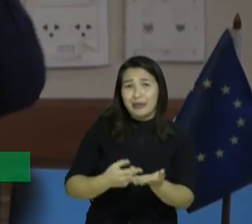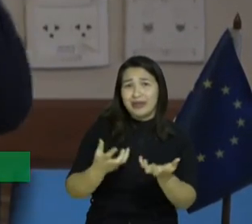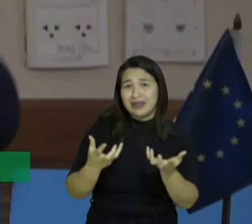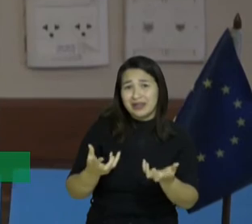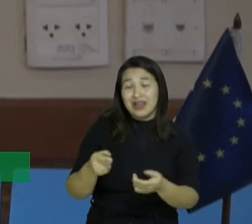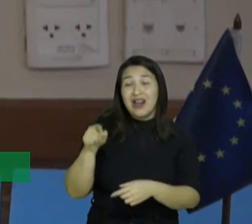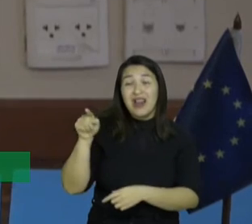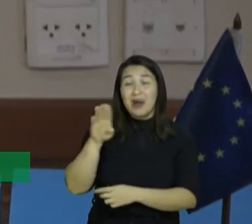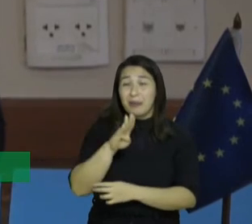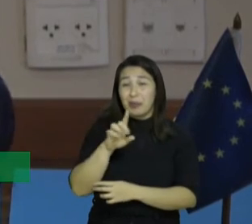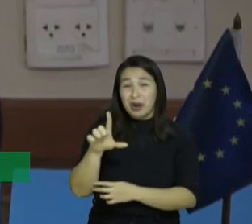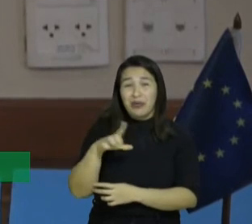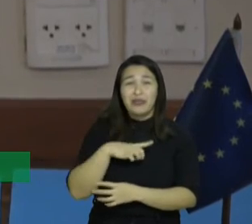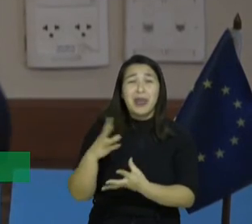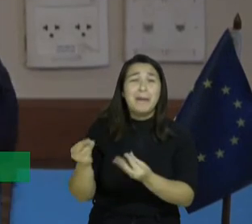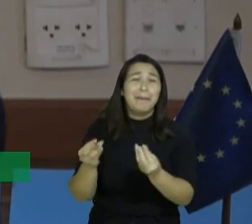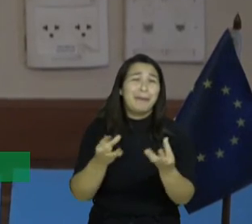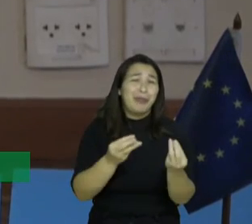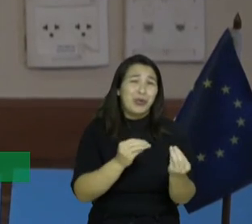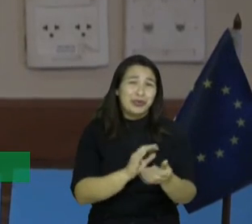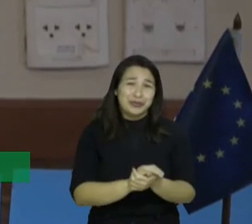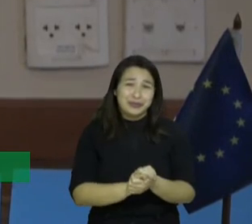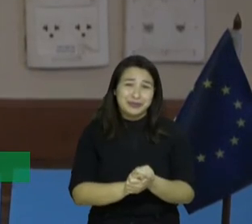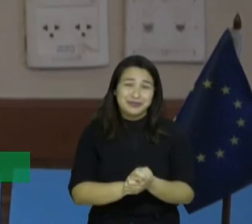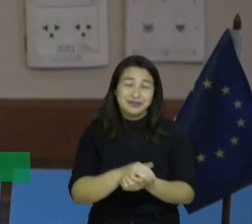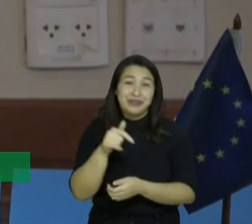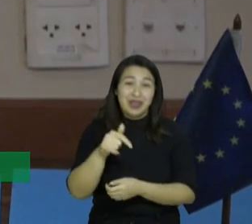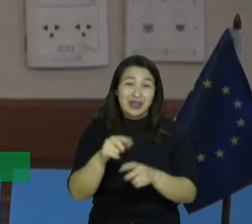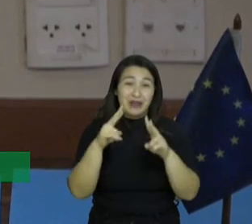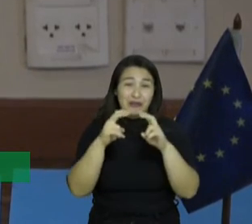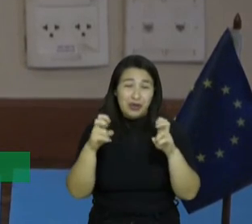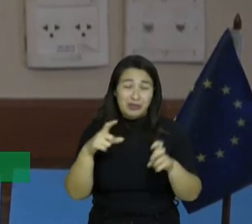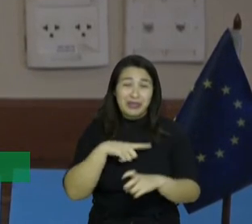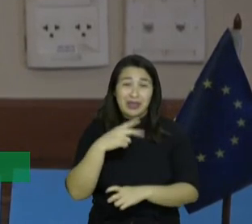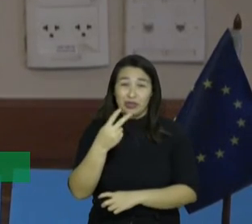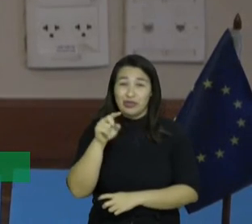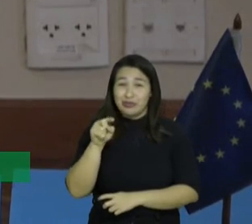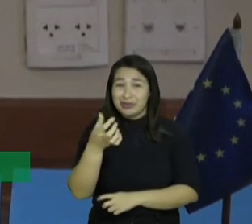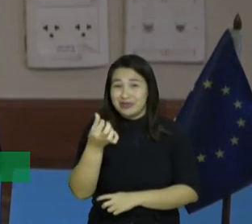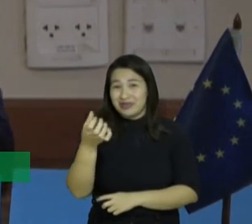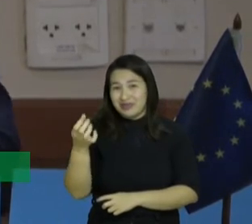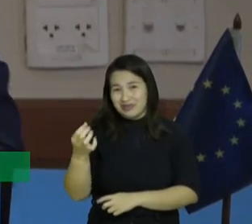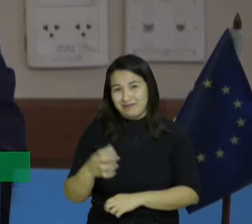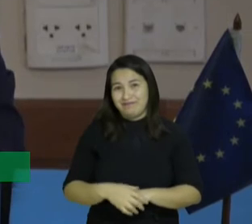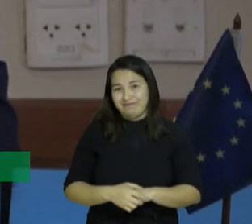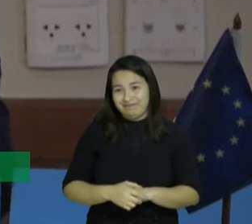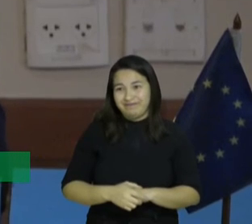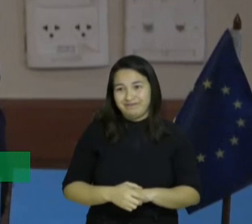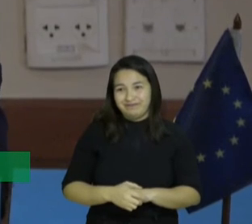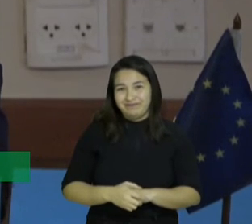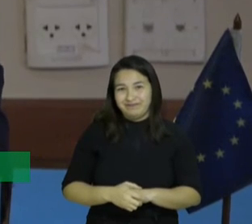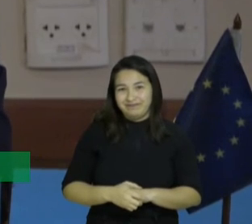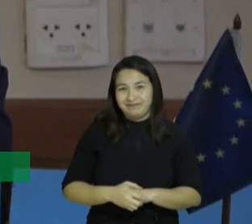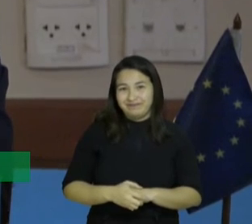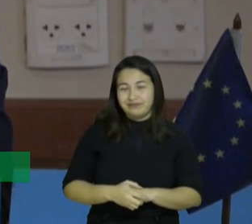tem muitos muitos só aqui no grande FL anópolis 2600 e e